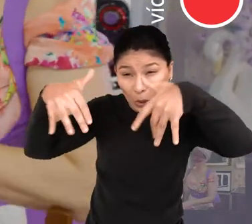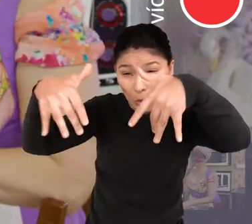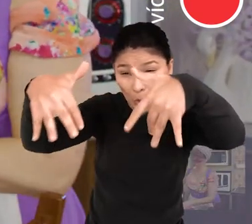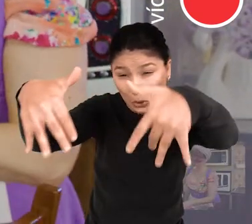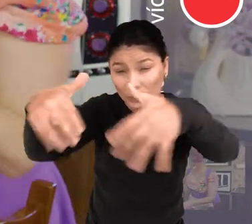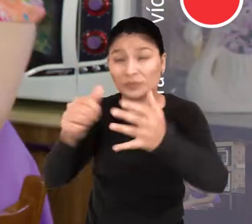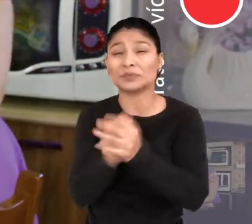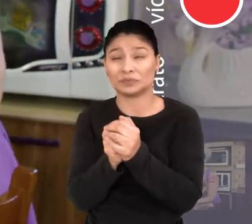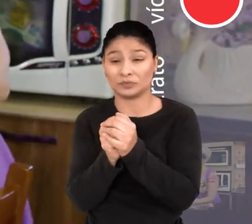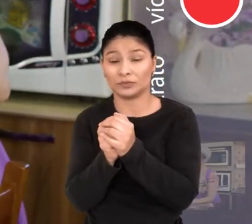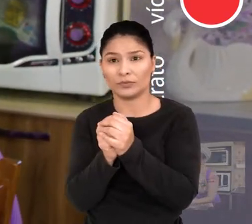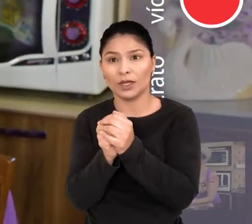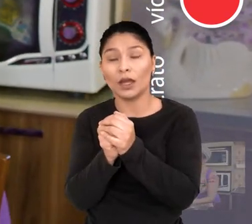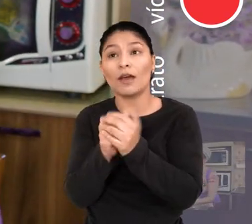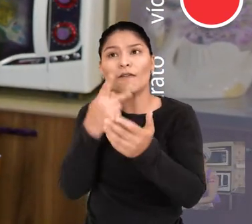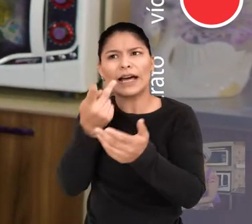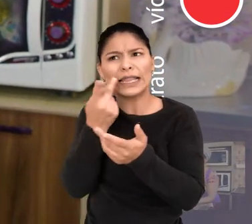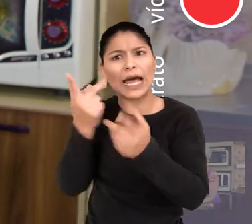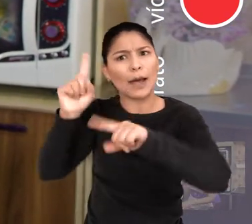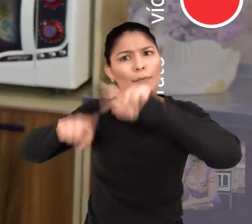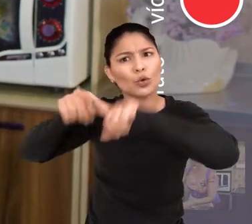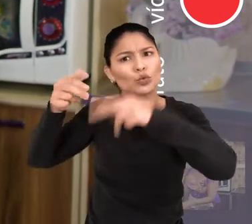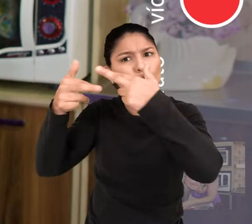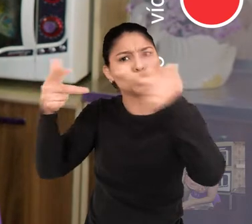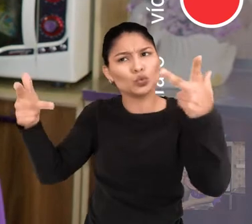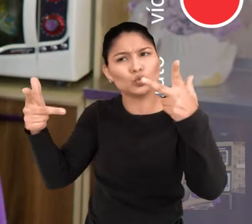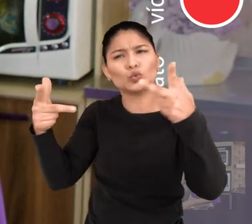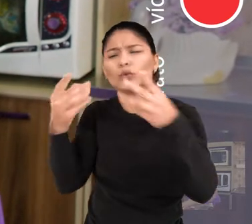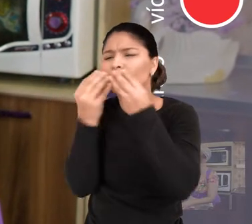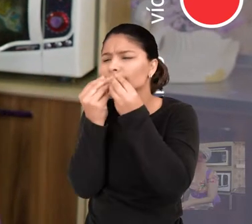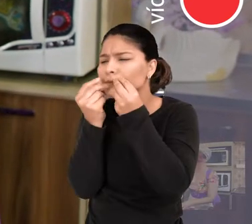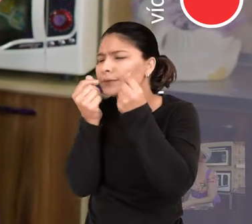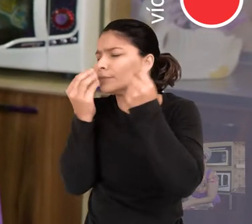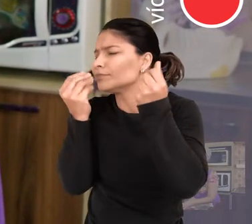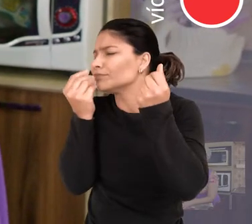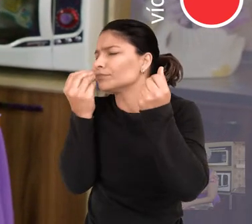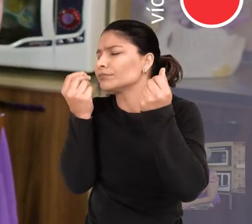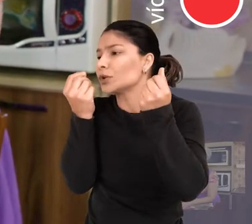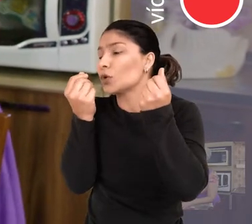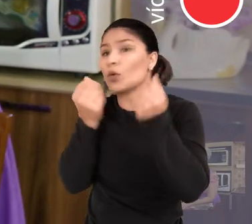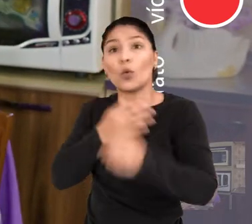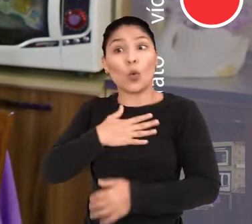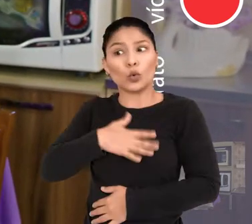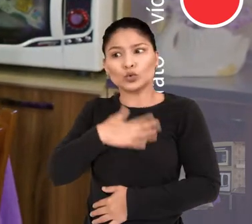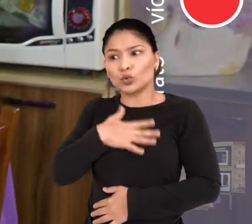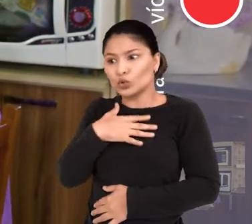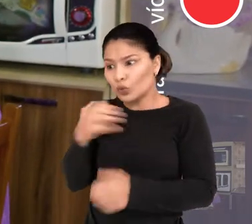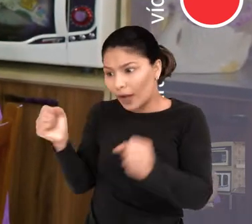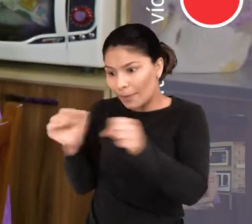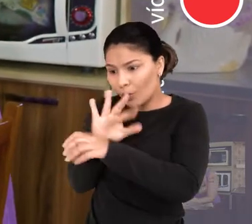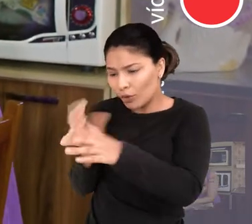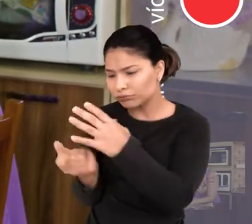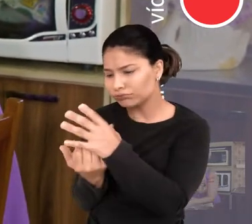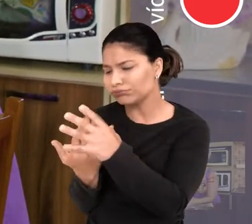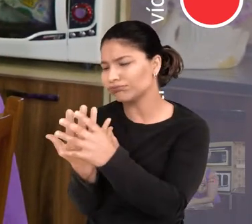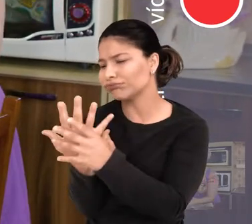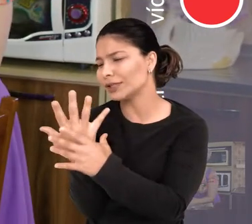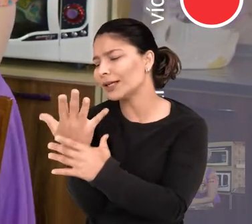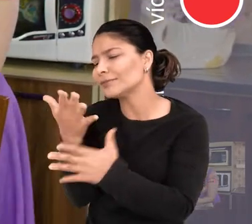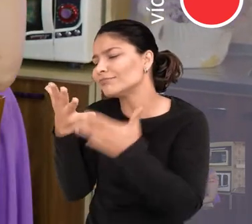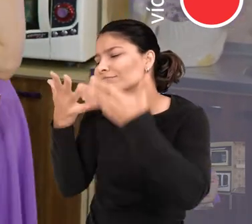E por falar em produtos saborosos e fresquinhos, sem veneno